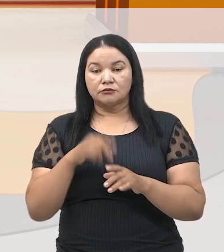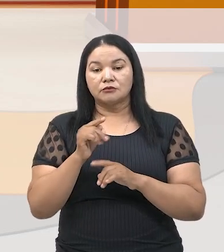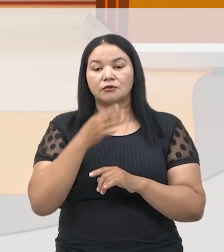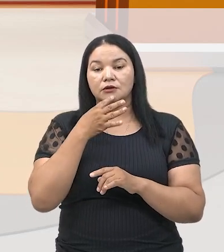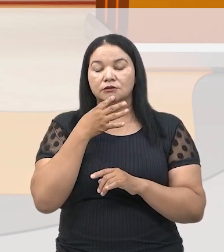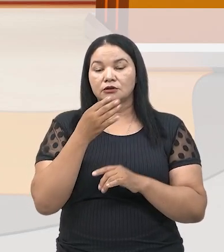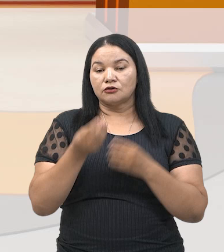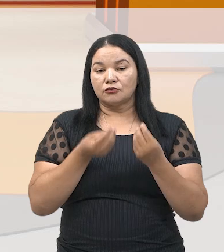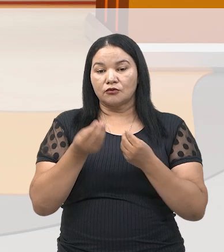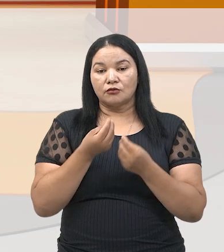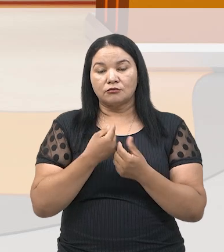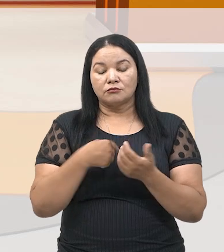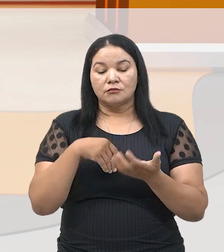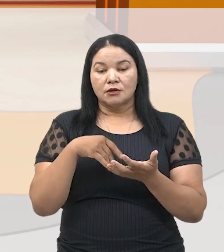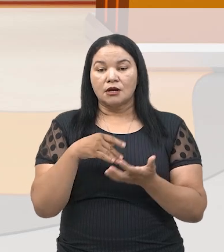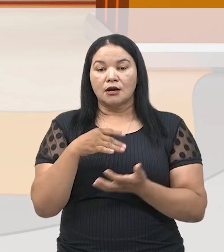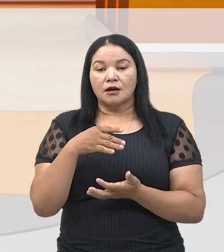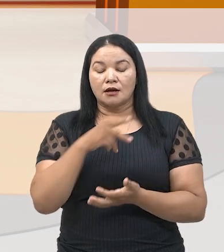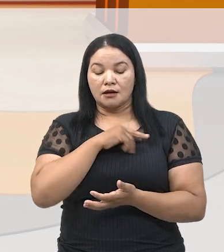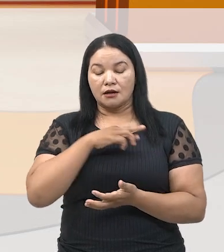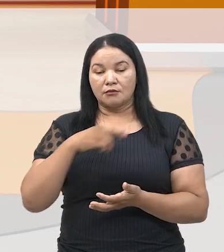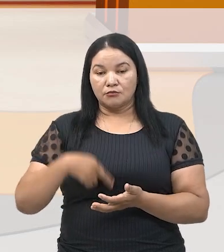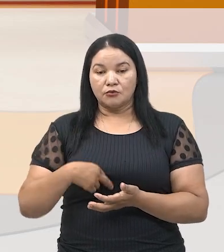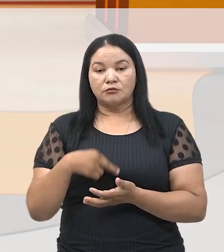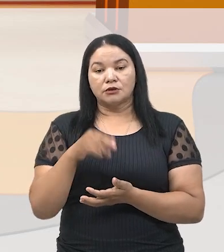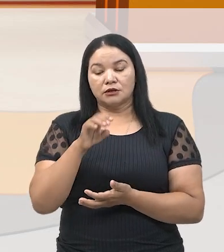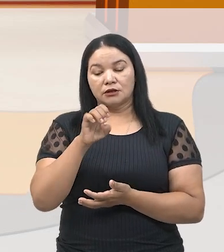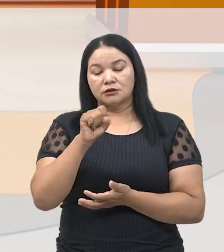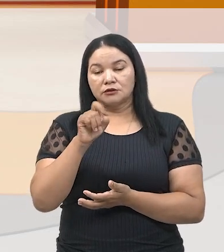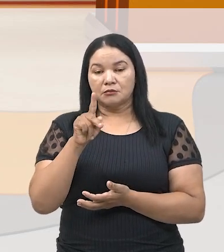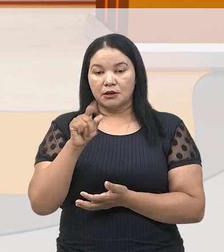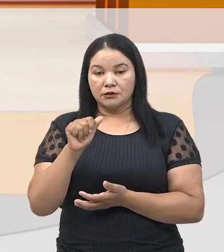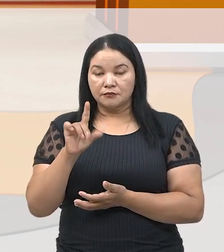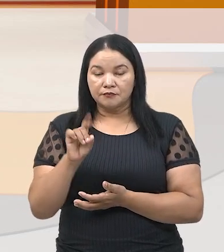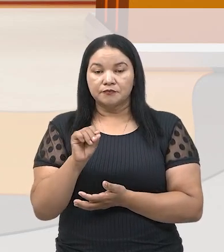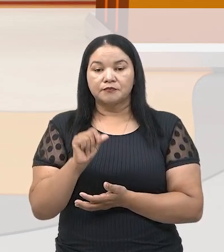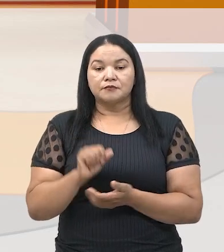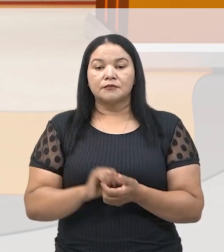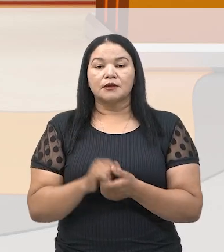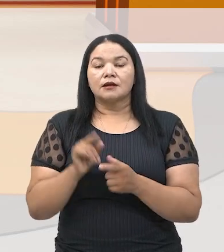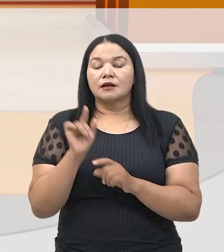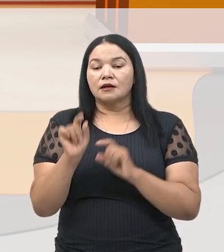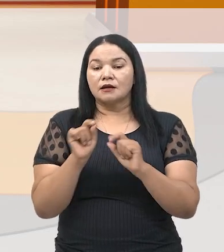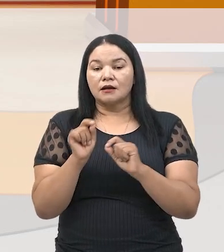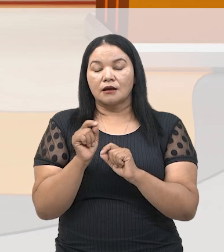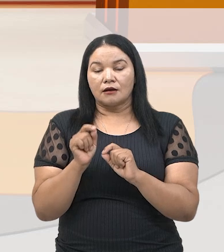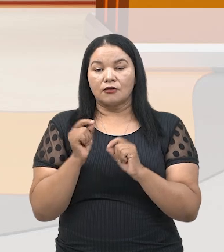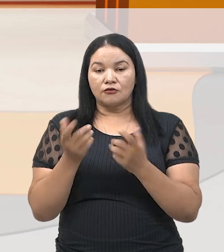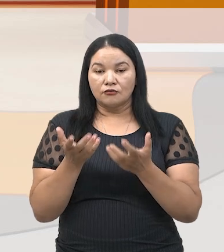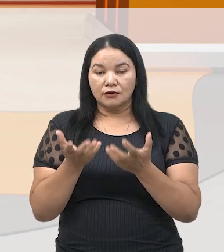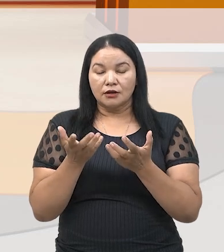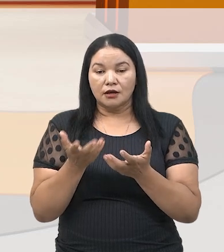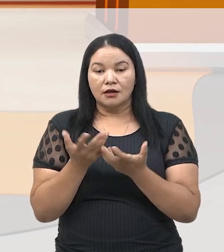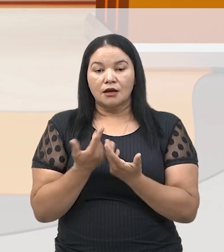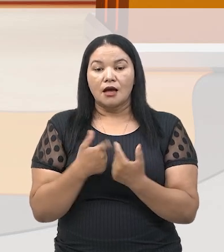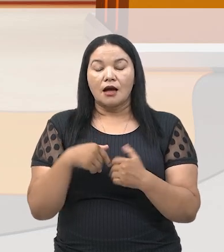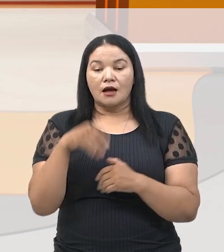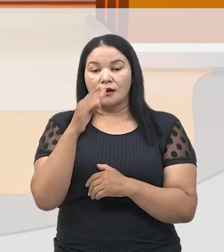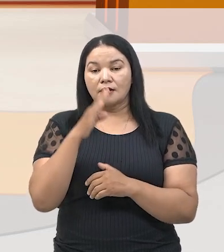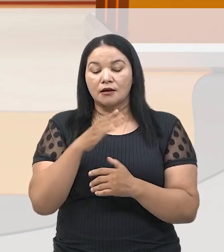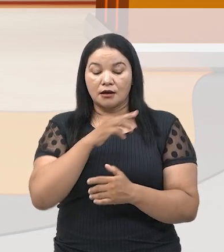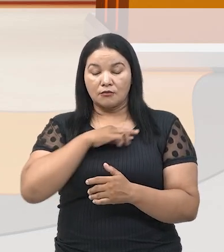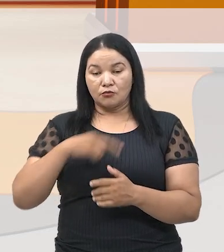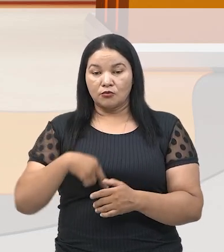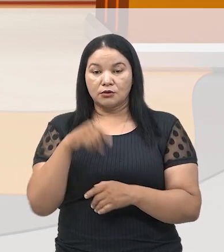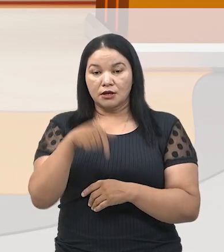República da Espada. E o que eles queriam, né? Queriam consolidar justamente a República no Brasil. E para